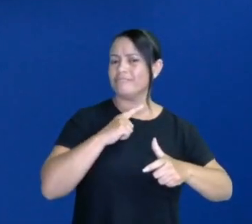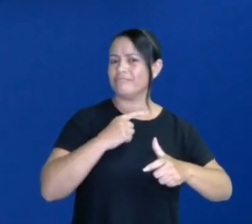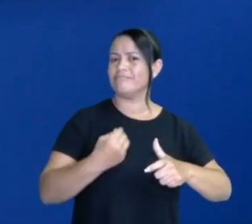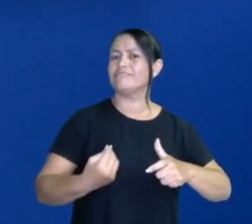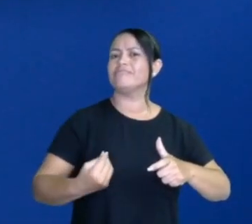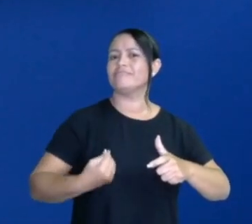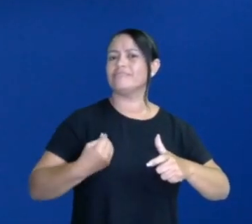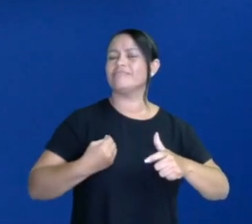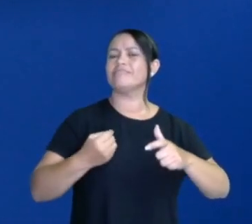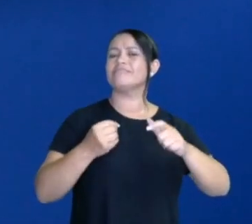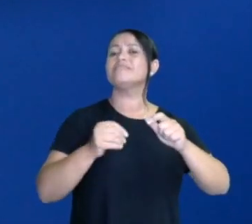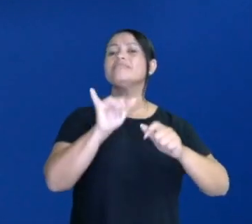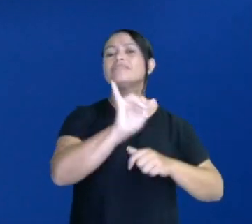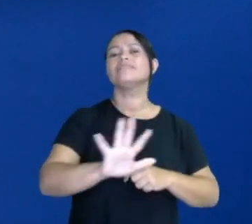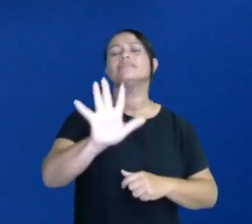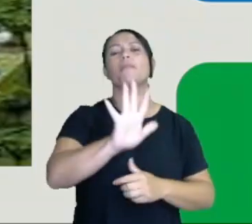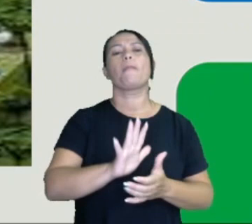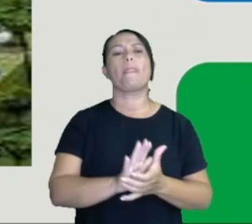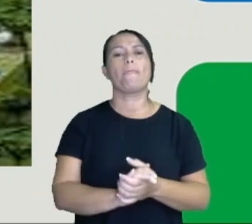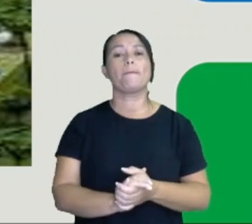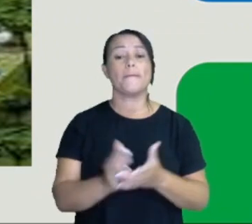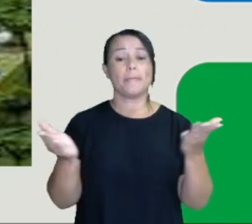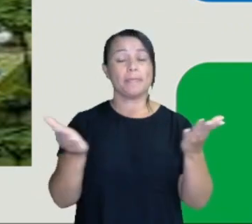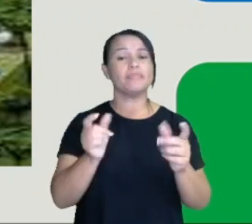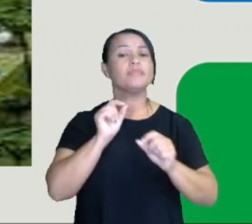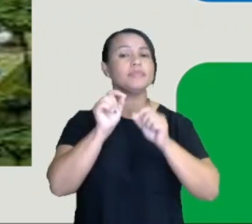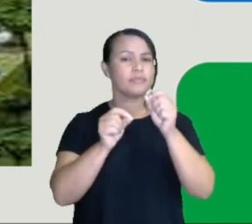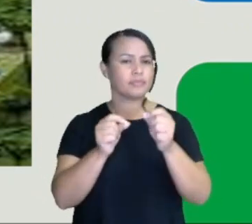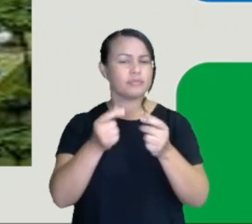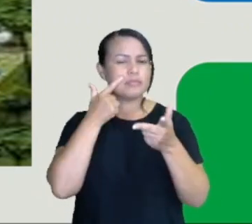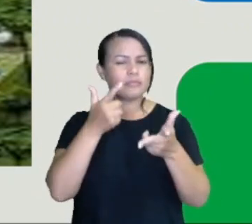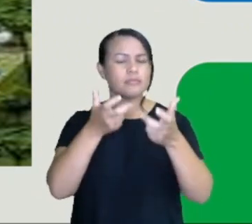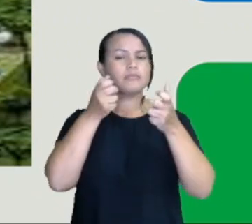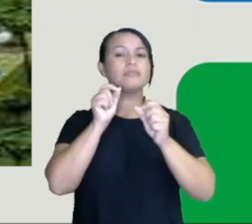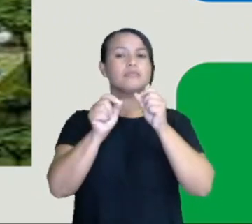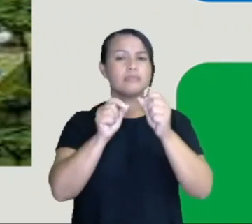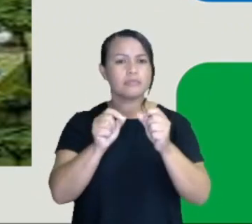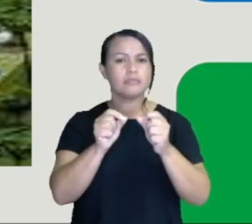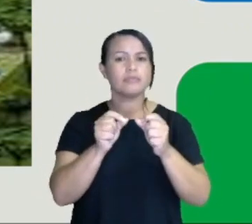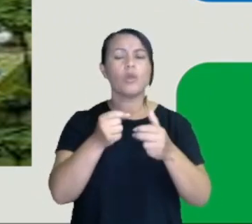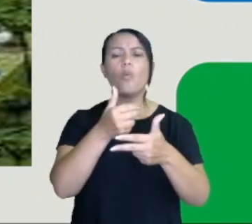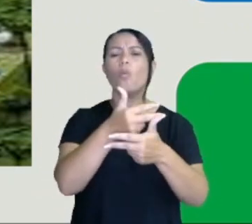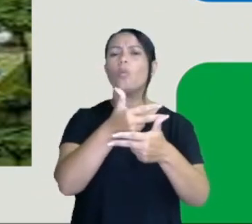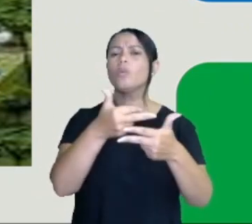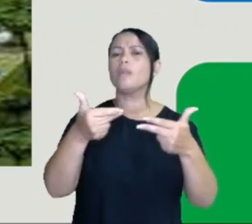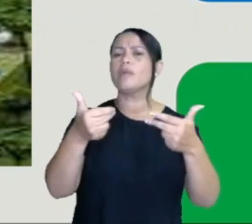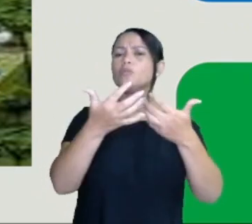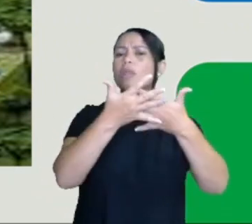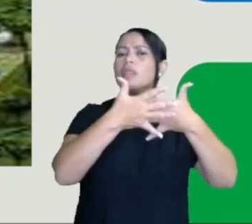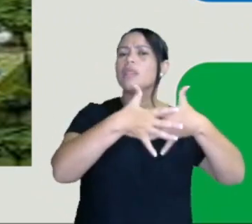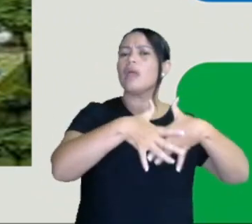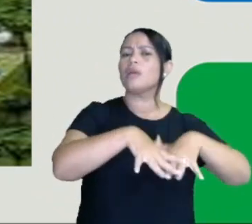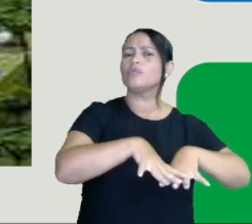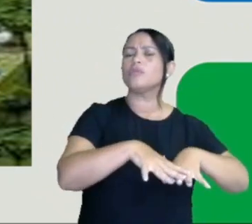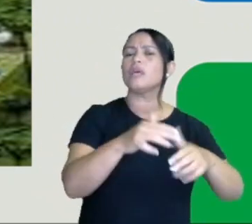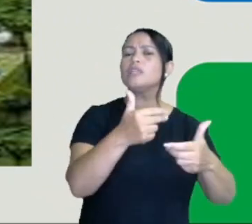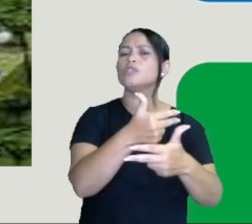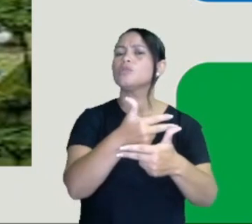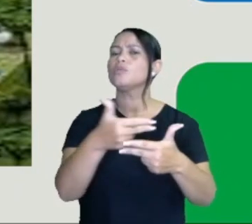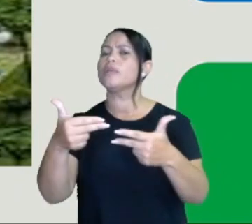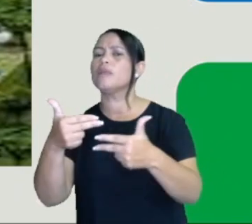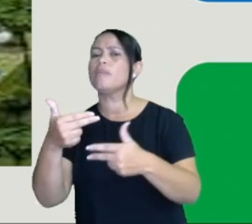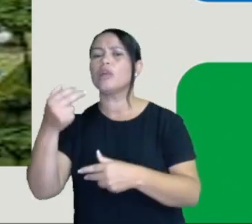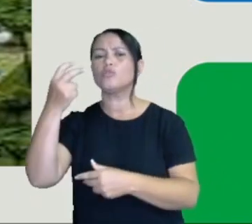imagem. E aí agora a gente vai ver a questão dos elementos naturais e os elementos